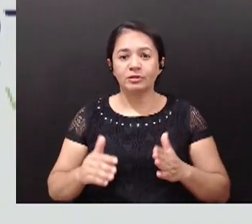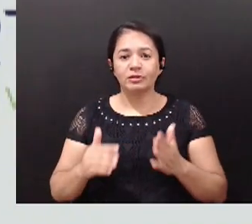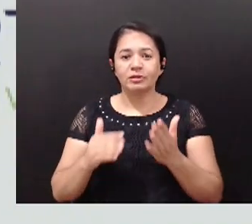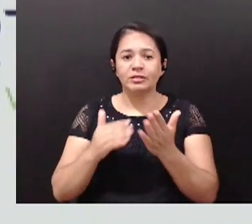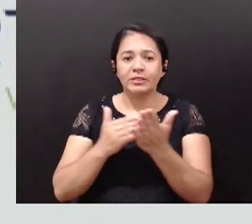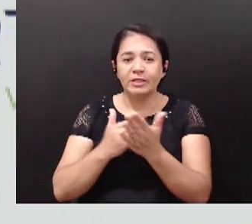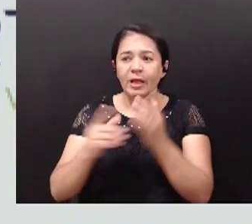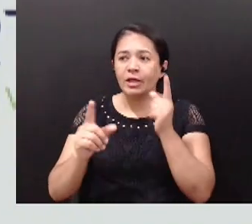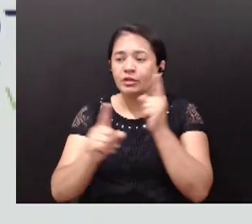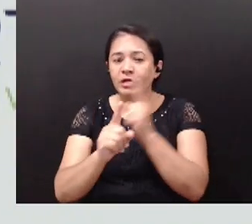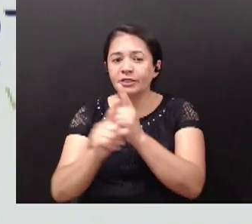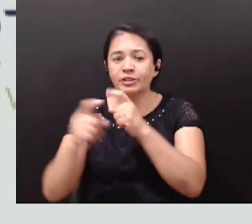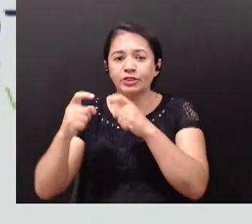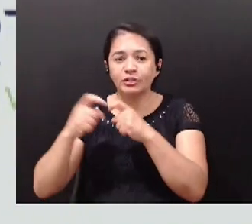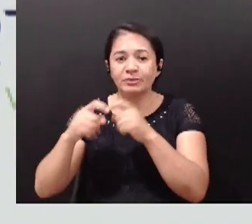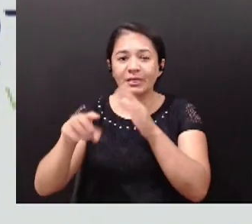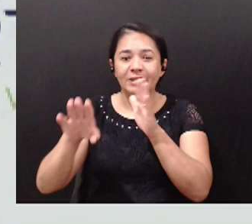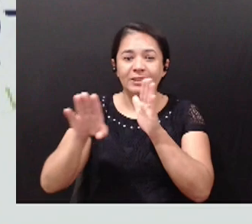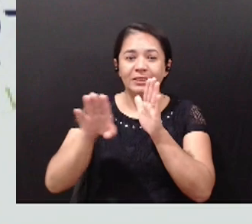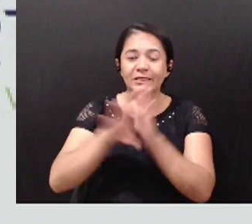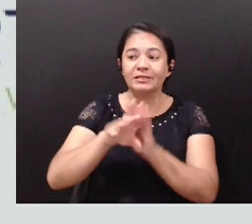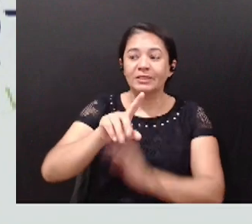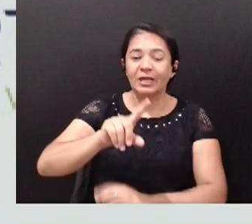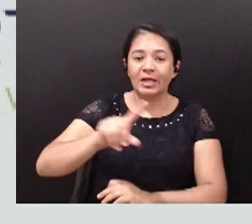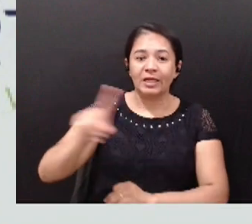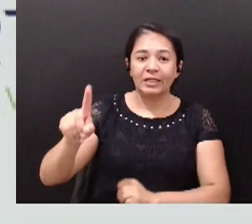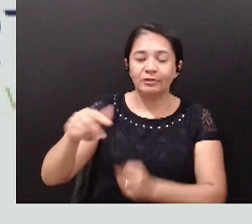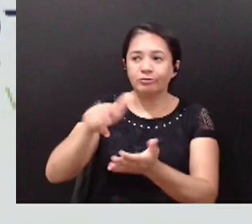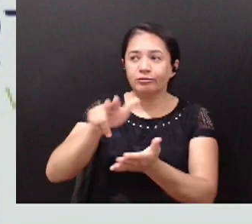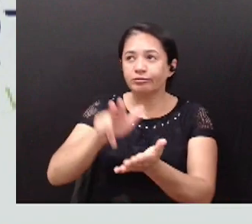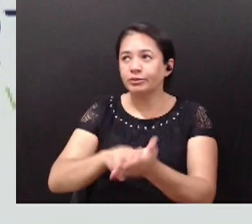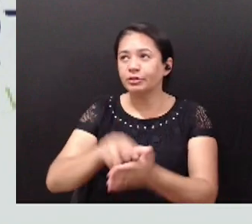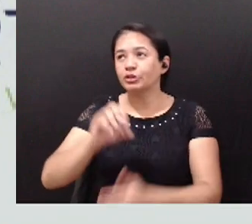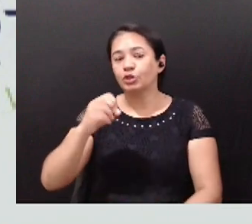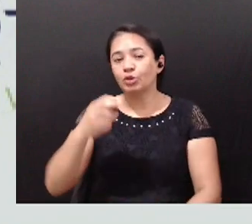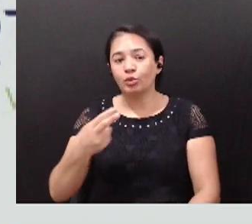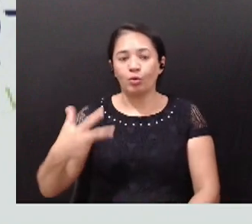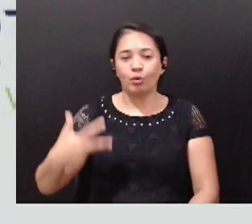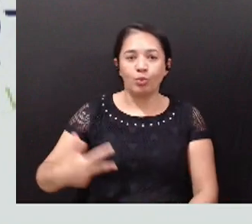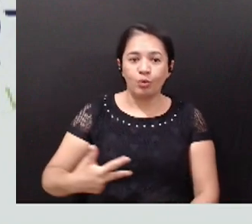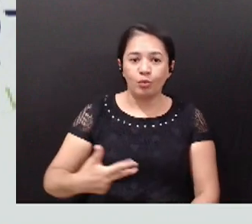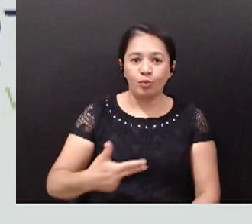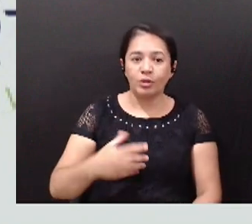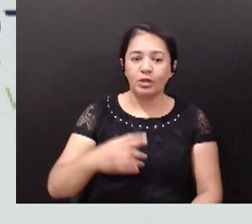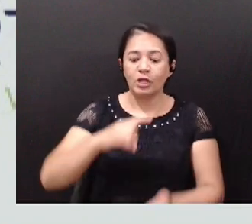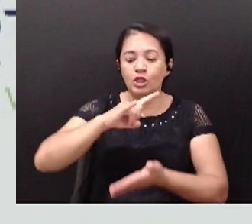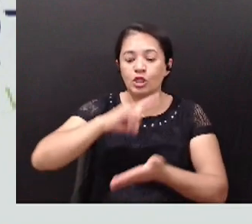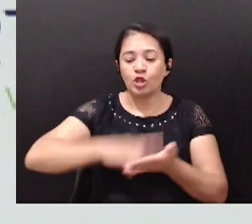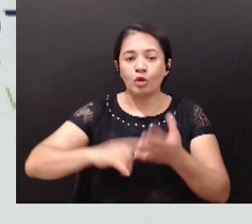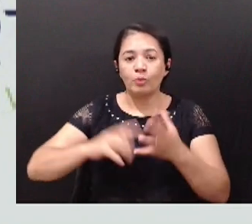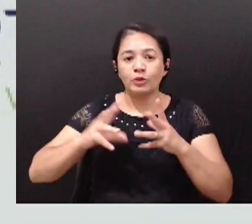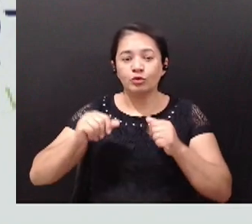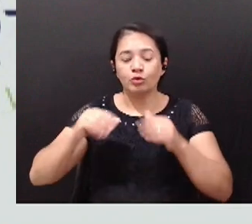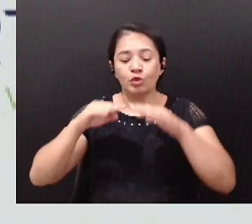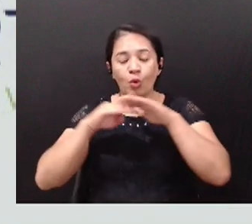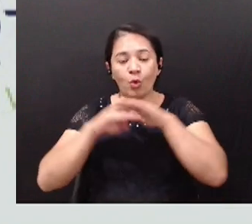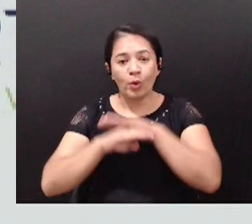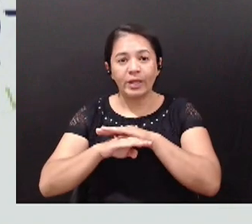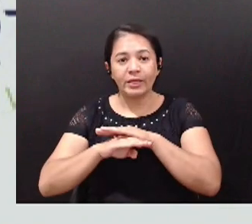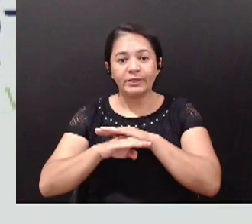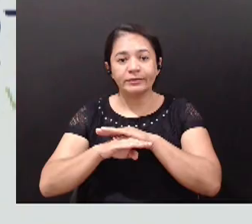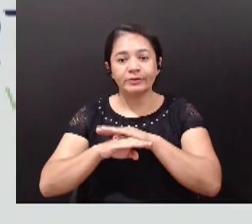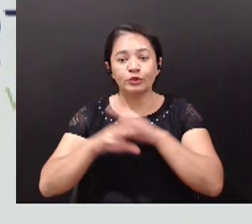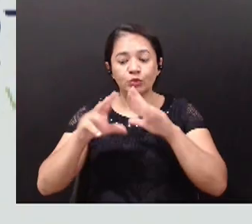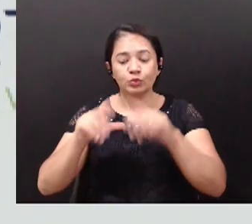médica até a negativa da internação ou da cirurgia. Documente, tenha em mãos estes documentos e